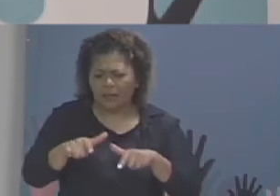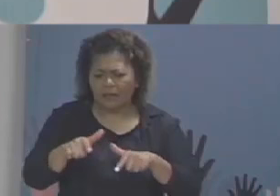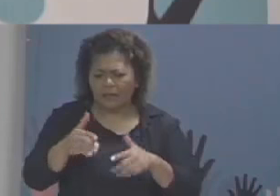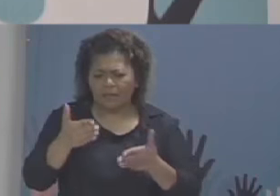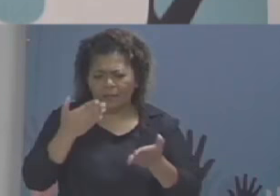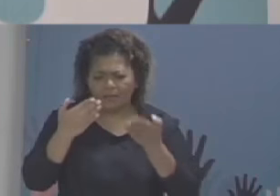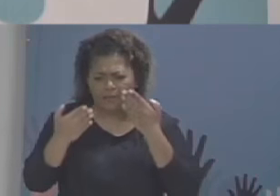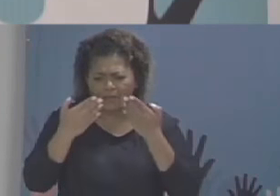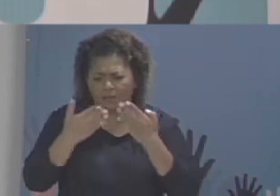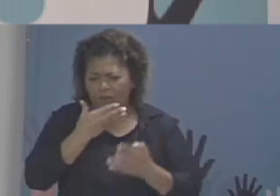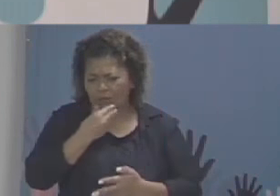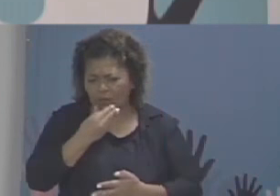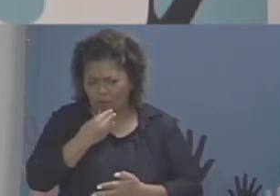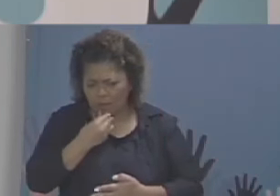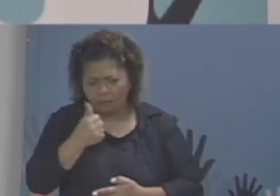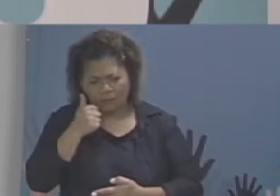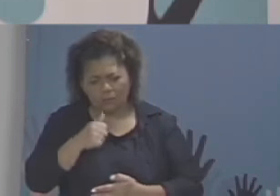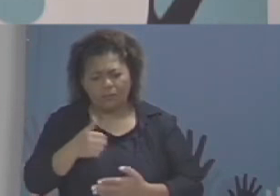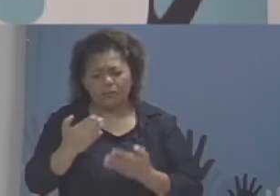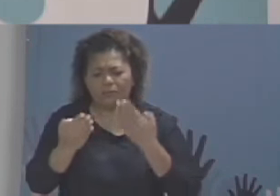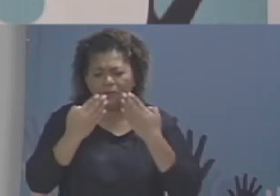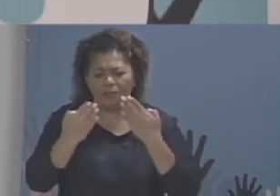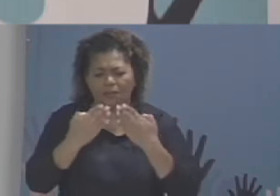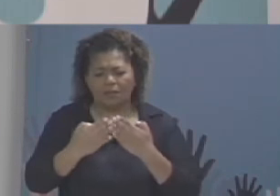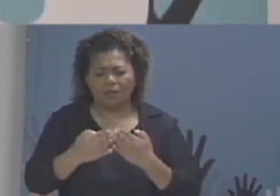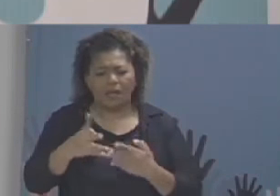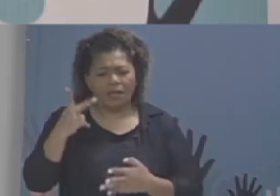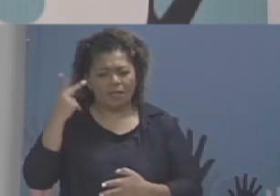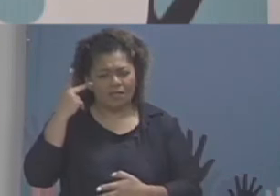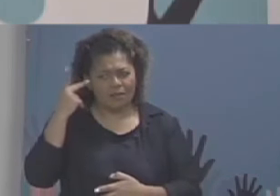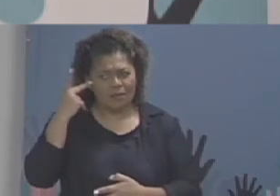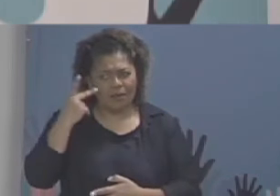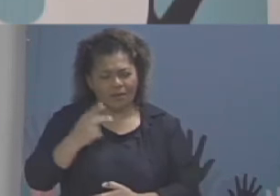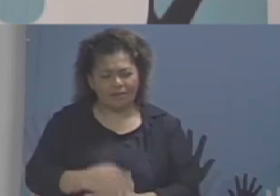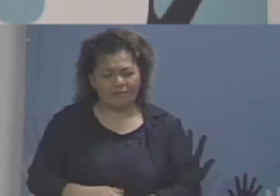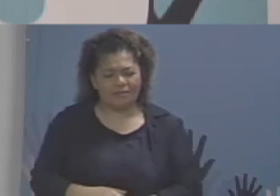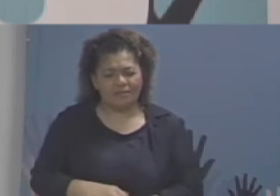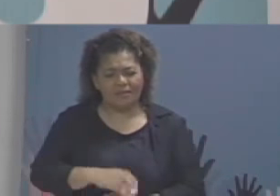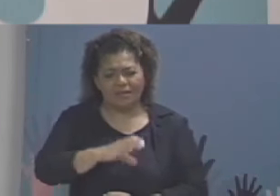Gabriel Perigo, CRP 06, São Paulo,